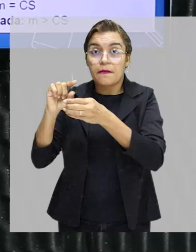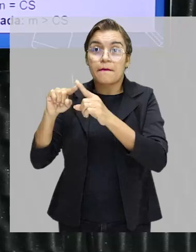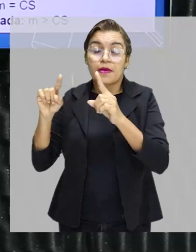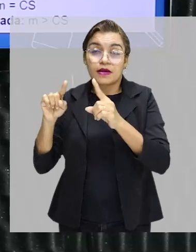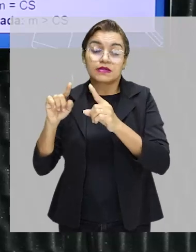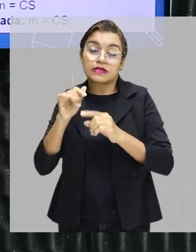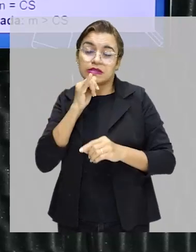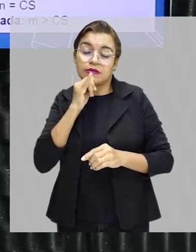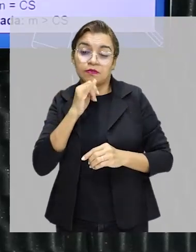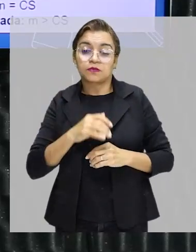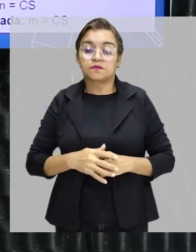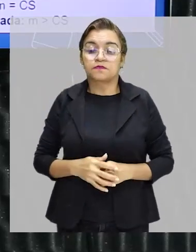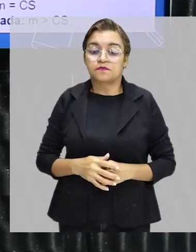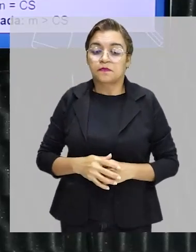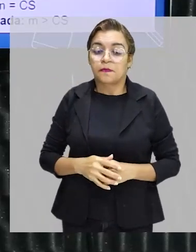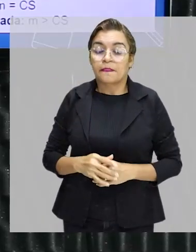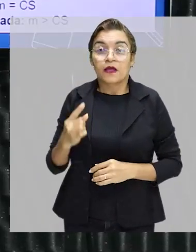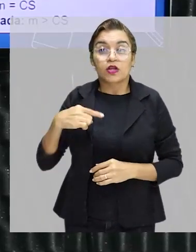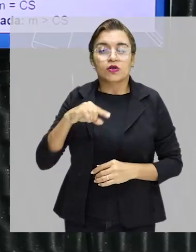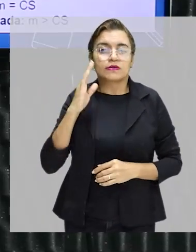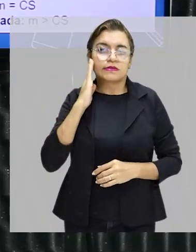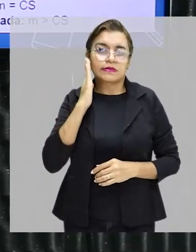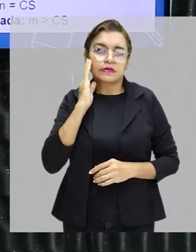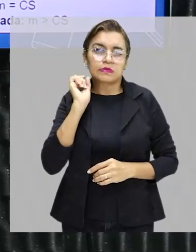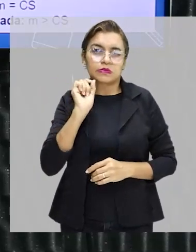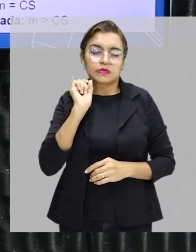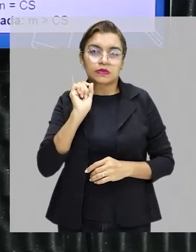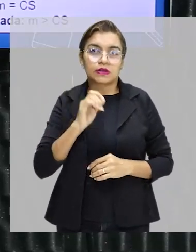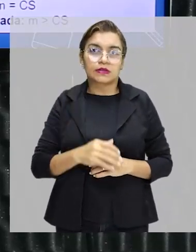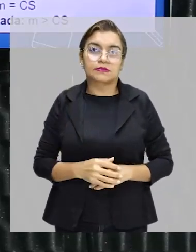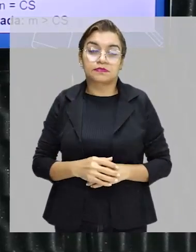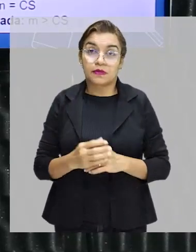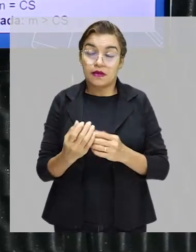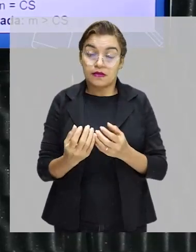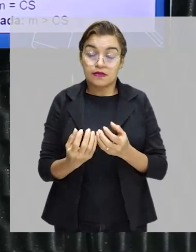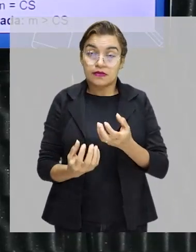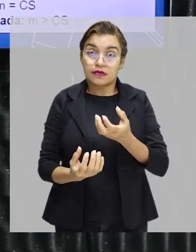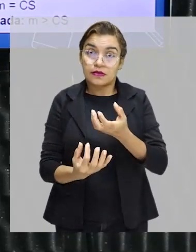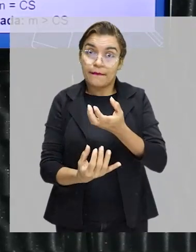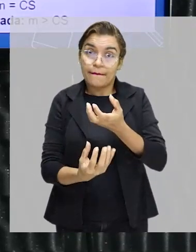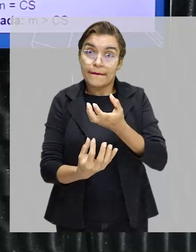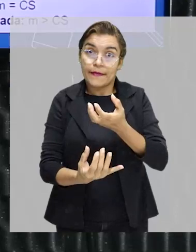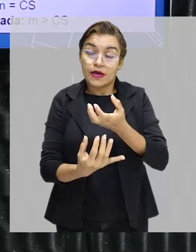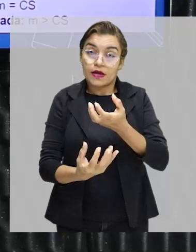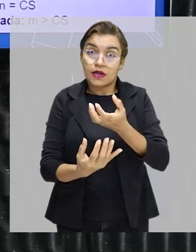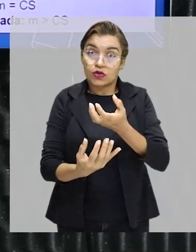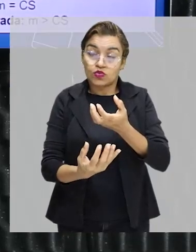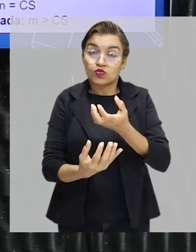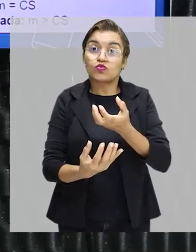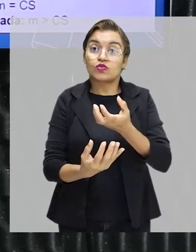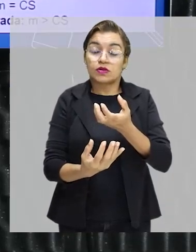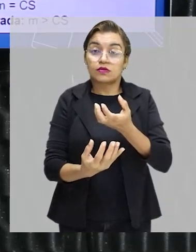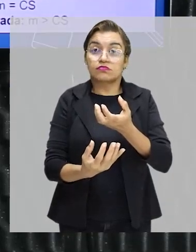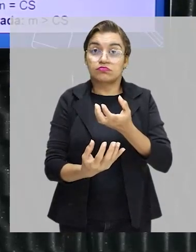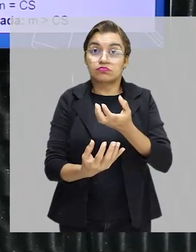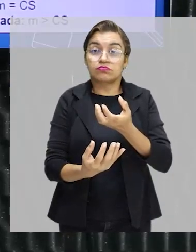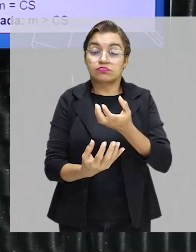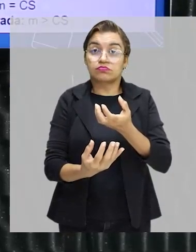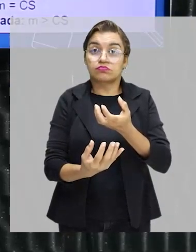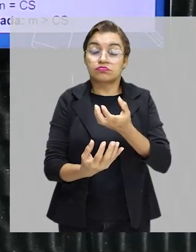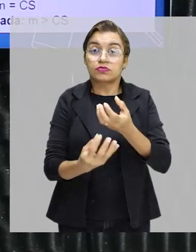Agora, a gente entende que quanto maior a temperatura, maior a solubilidade de uma